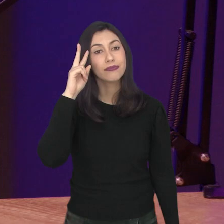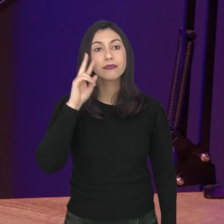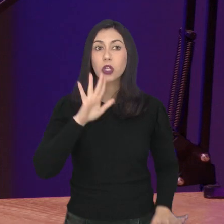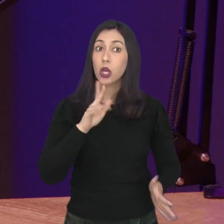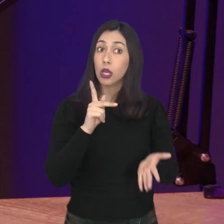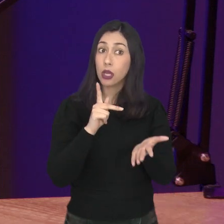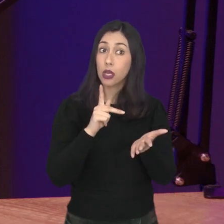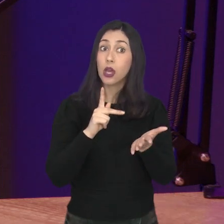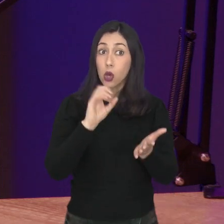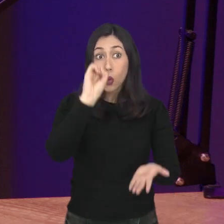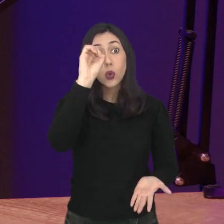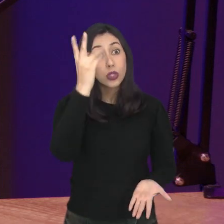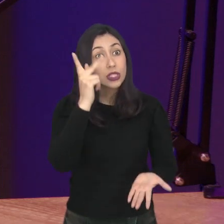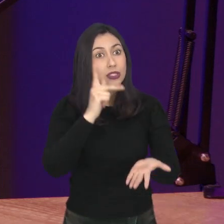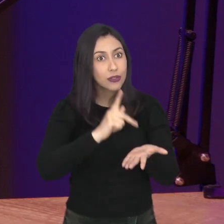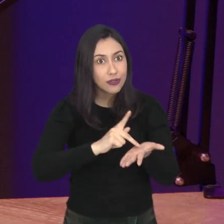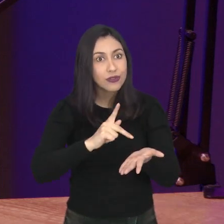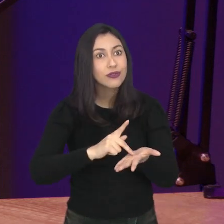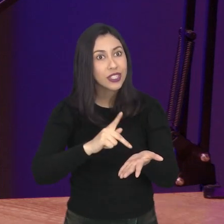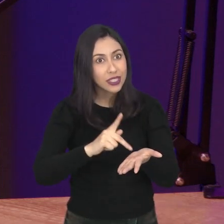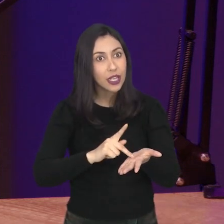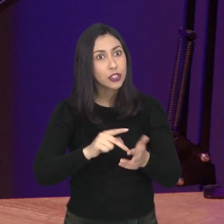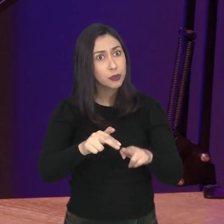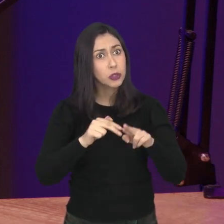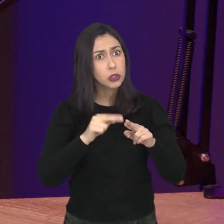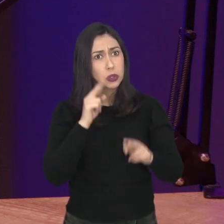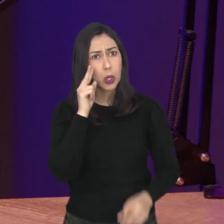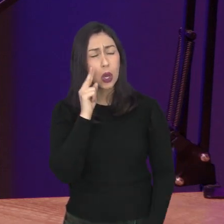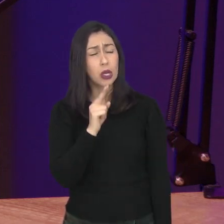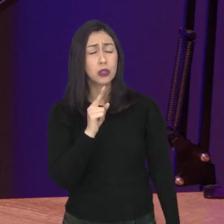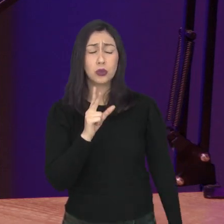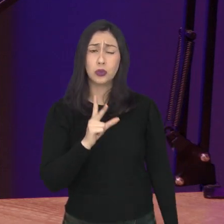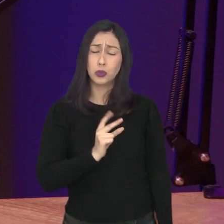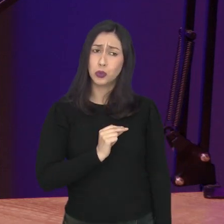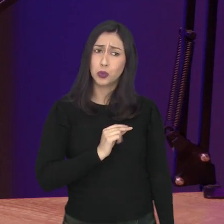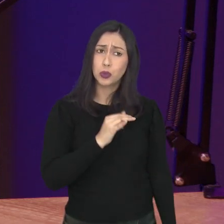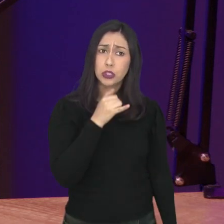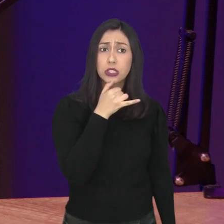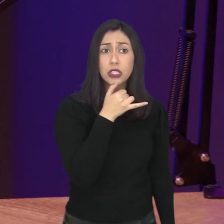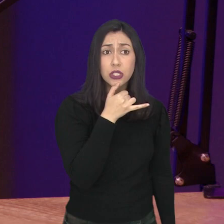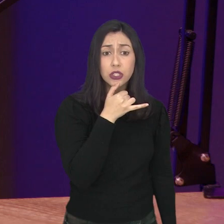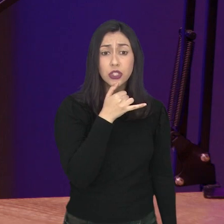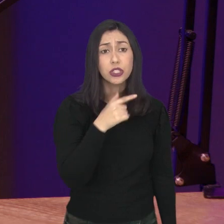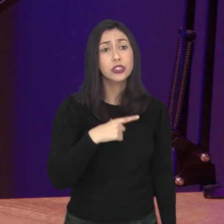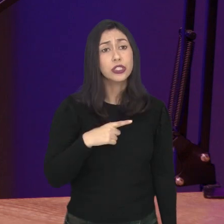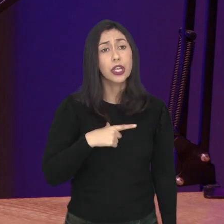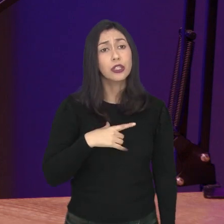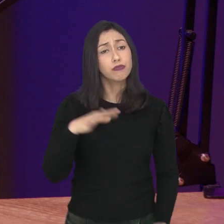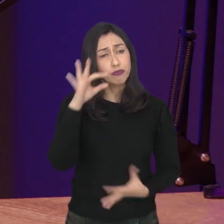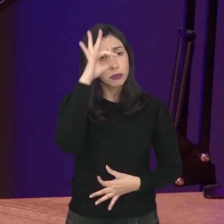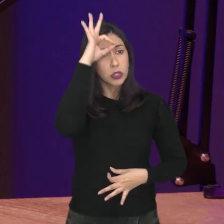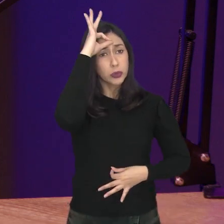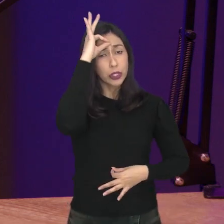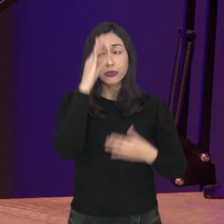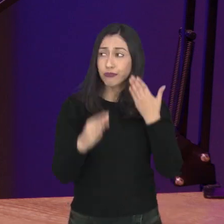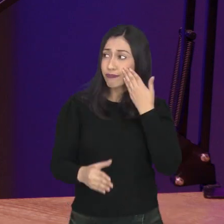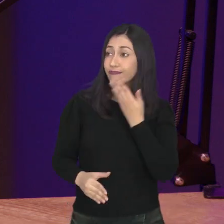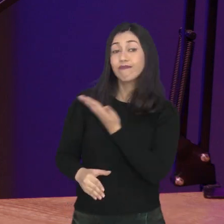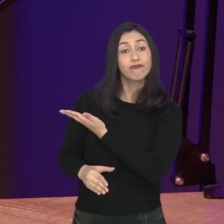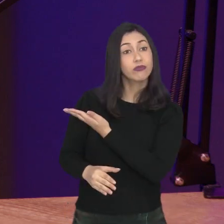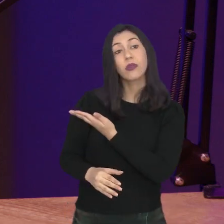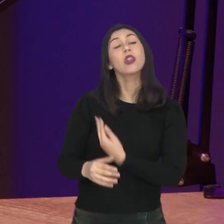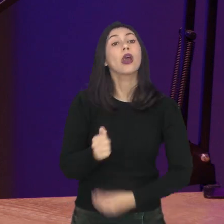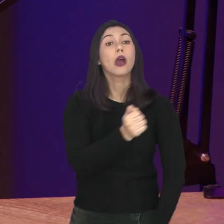uma... Essa história, na verdade, é baseada em fatos reais, então deixa tudo ainda mais triste. Conta a história da Dong Eun, que ela é